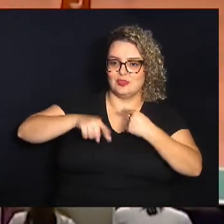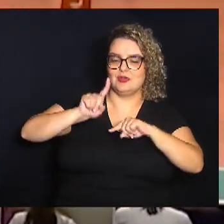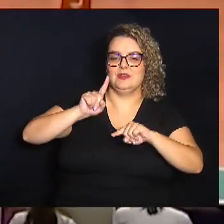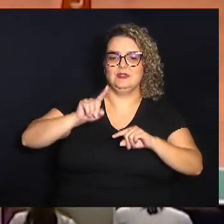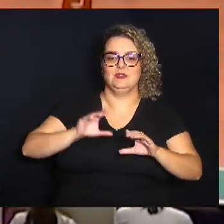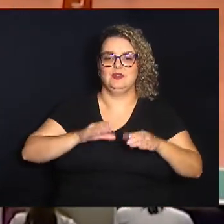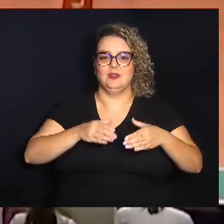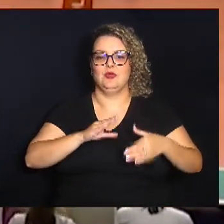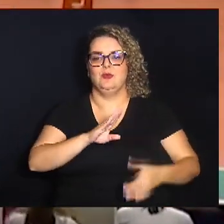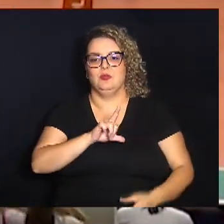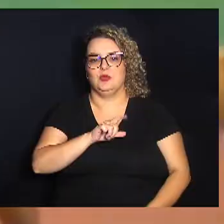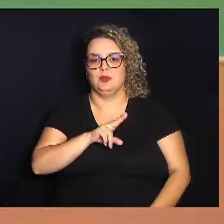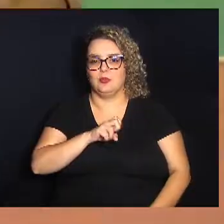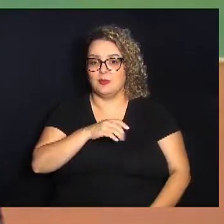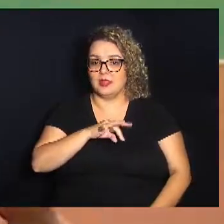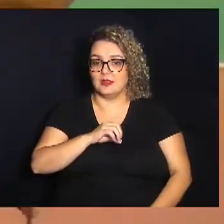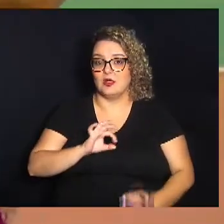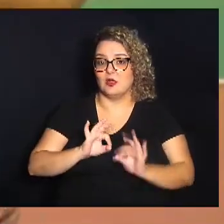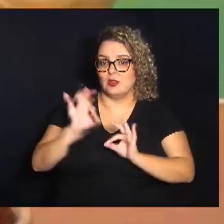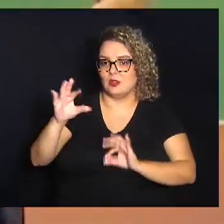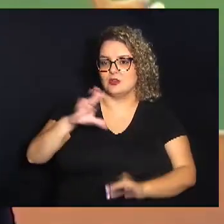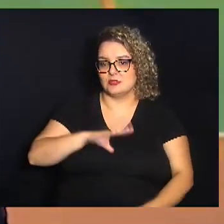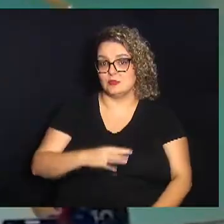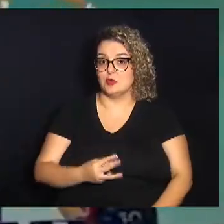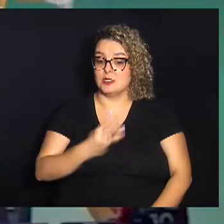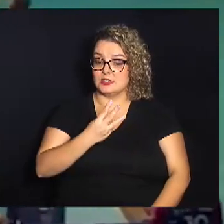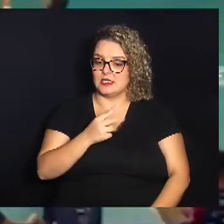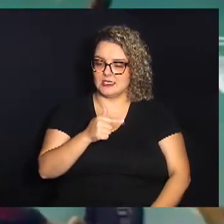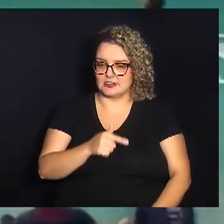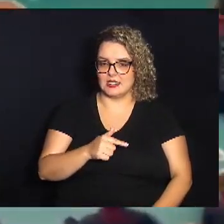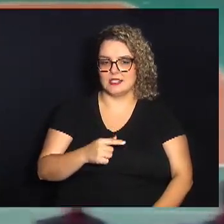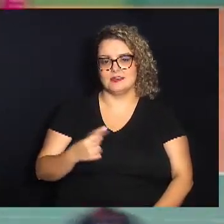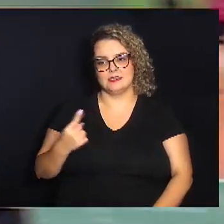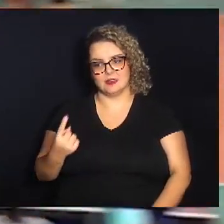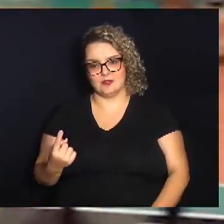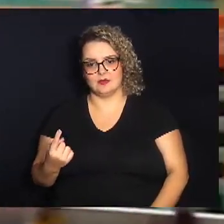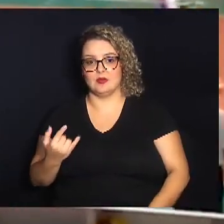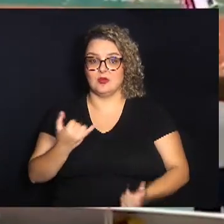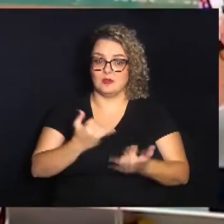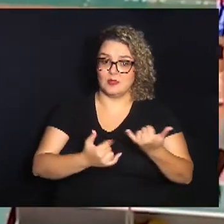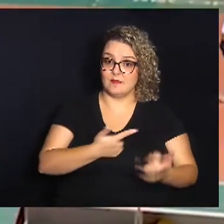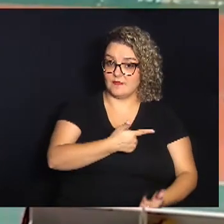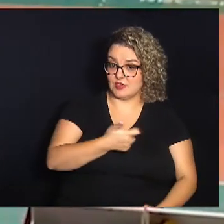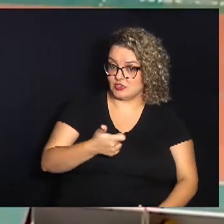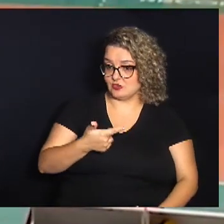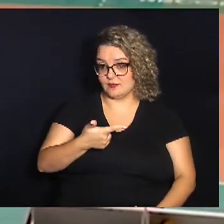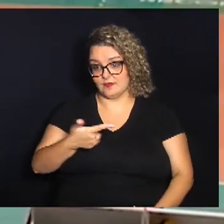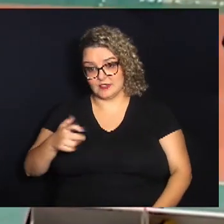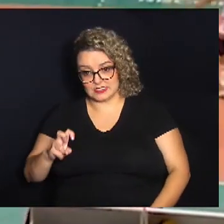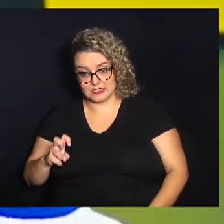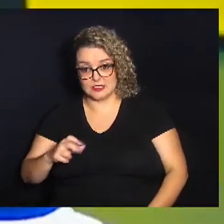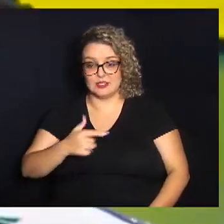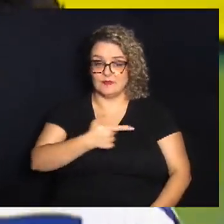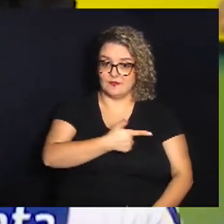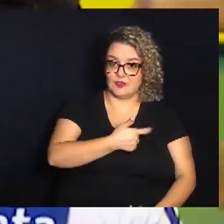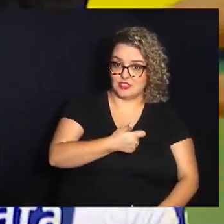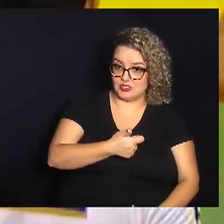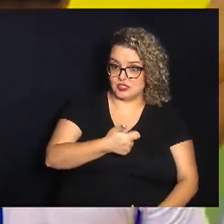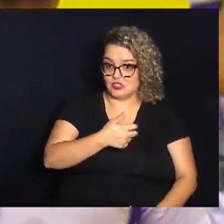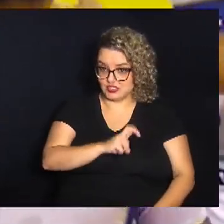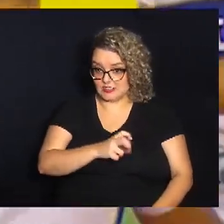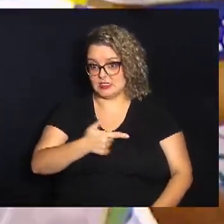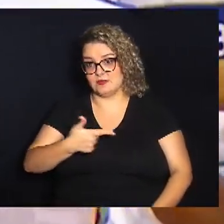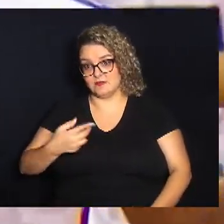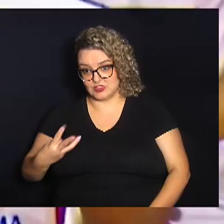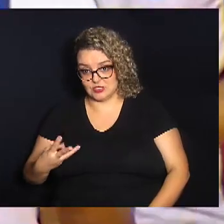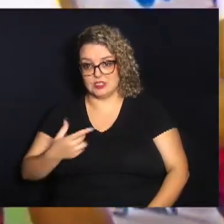Blumenau fora de casa por 3-1, parciais de 21-25, 25-23,